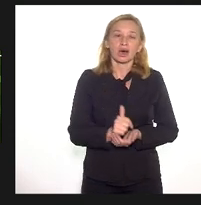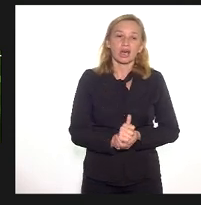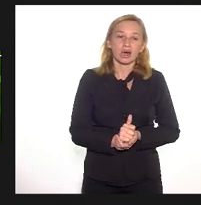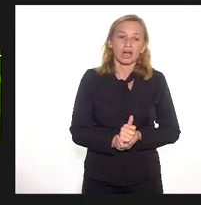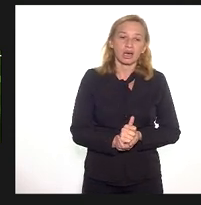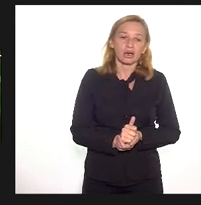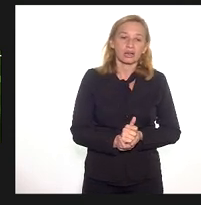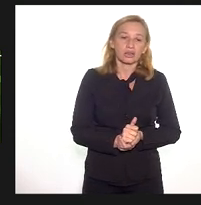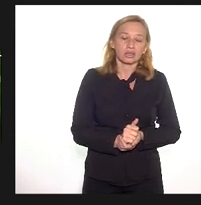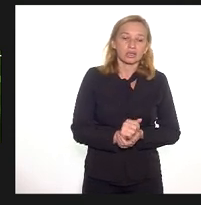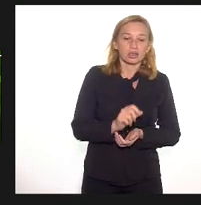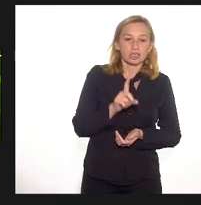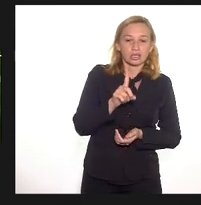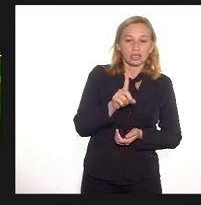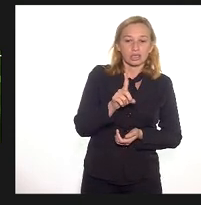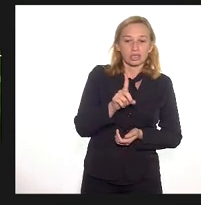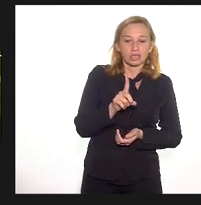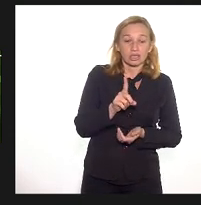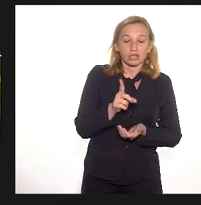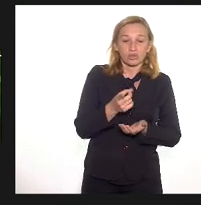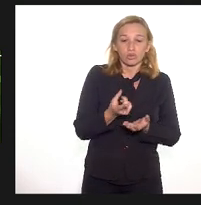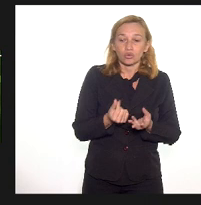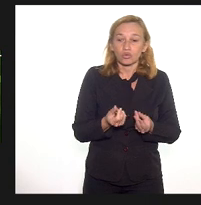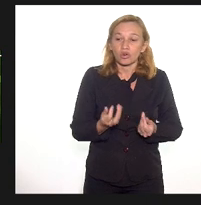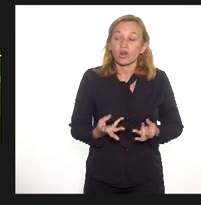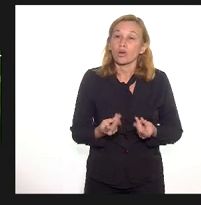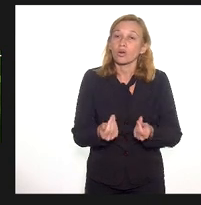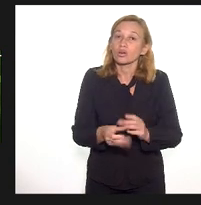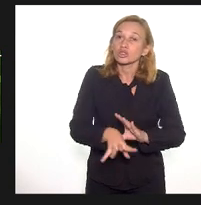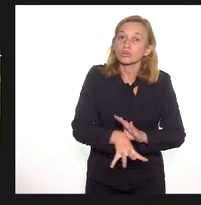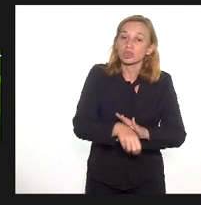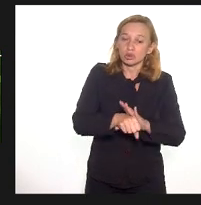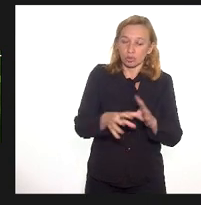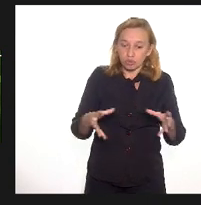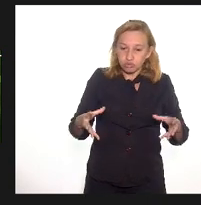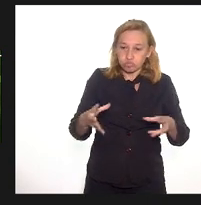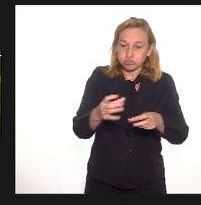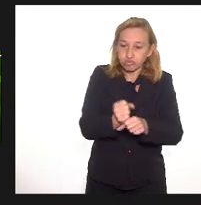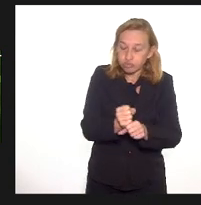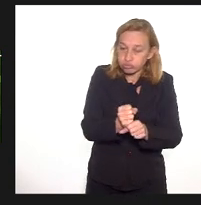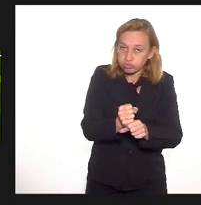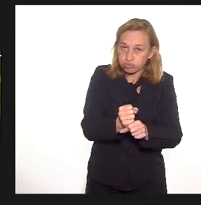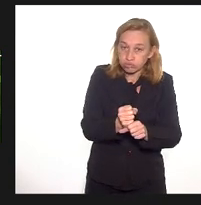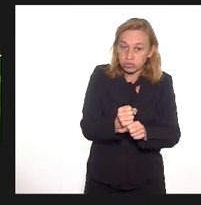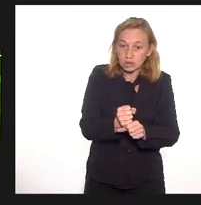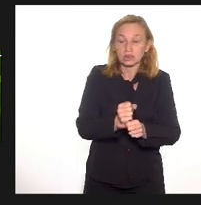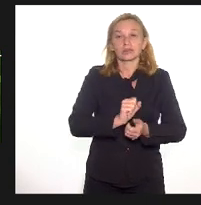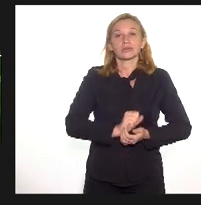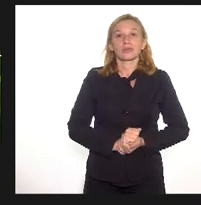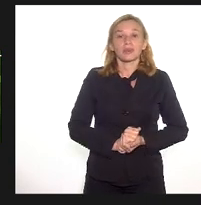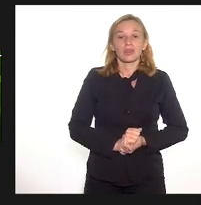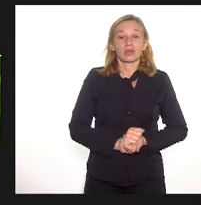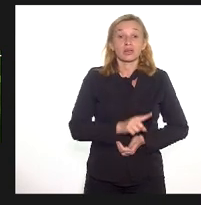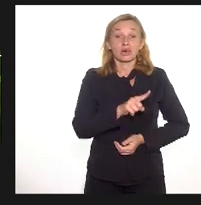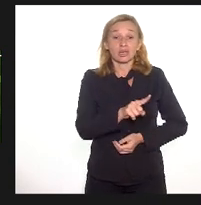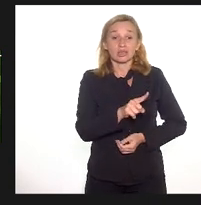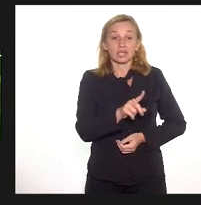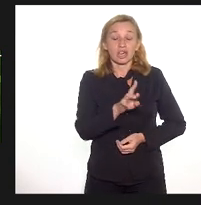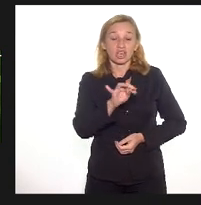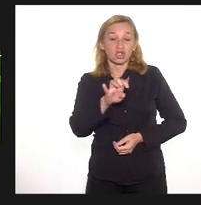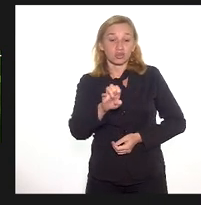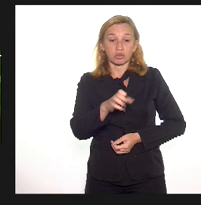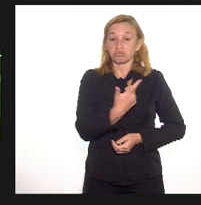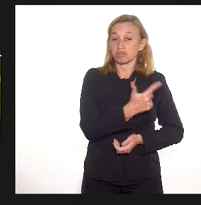à dedução do gasto exploratório acumulado, né, na medida em que esses regimes não